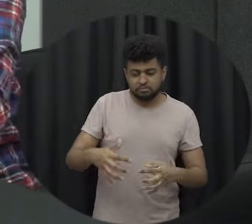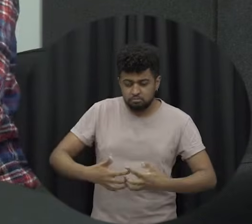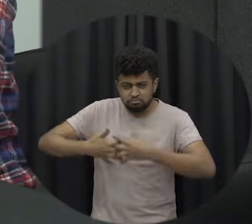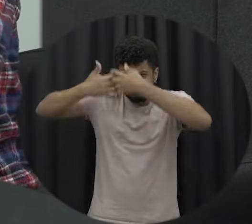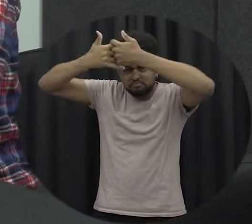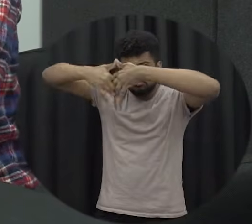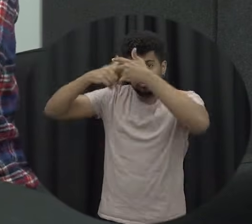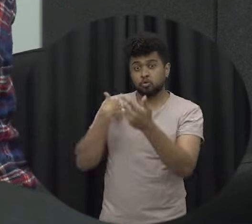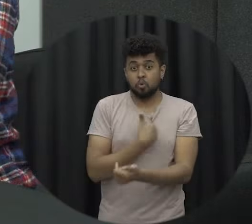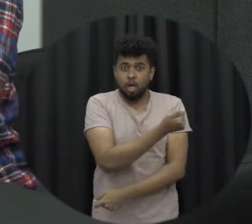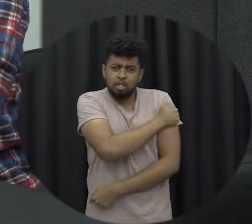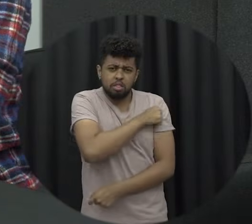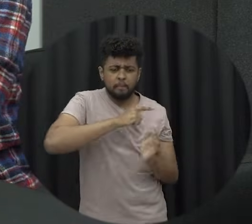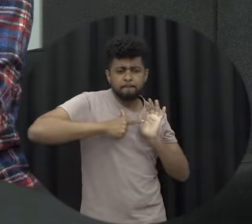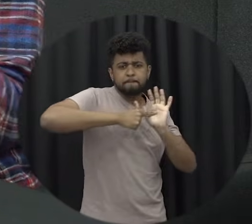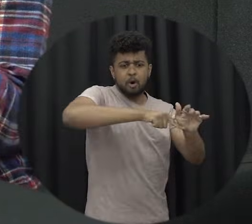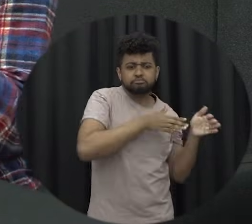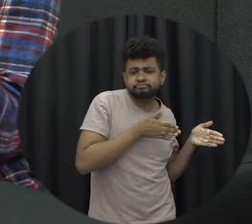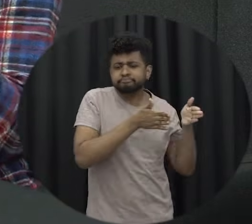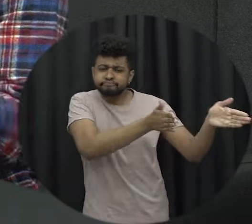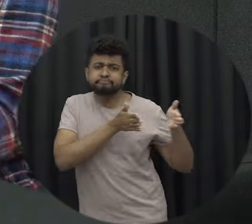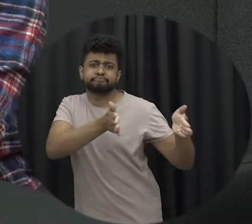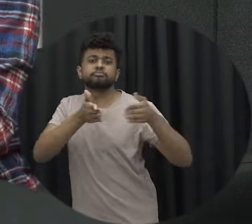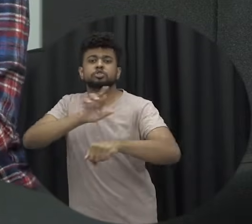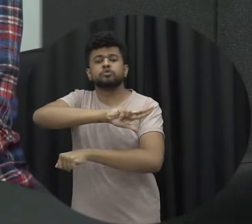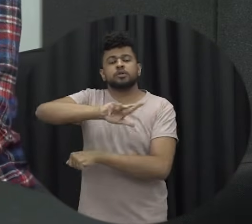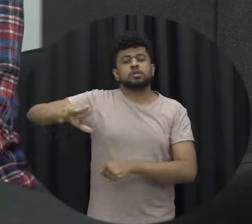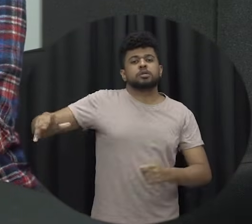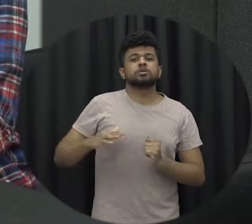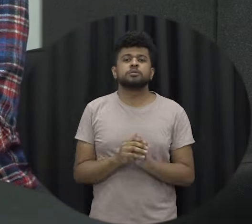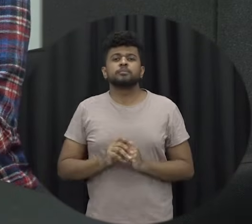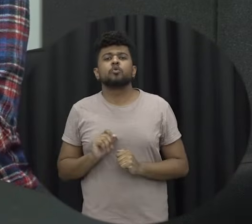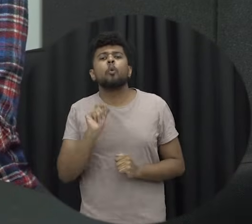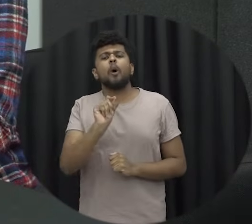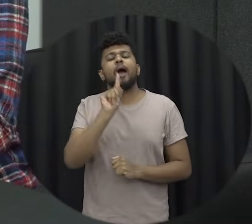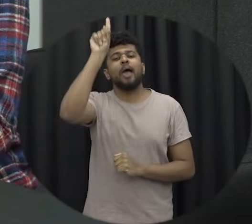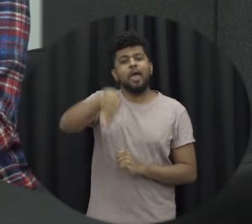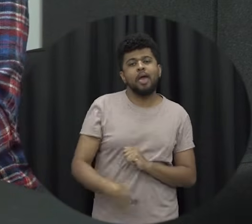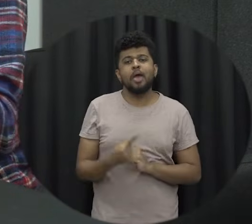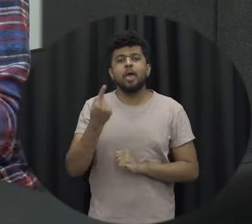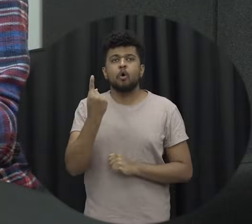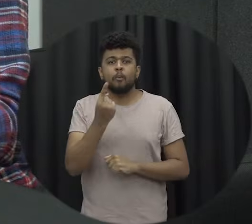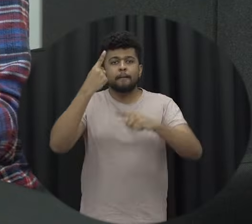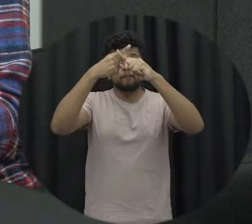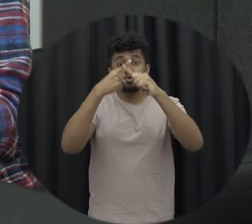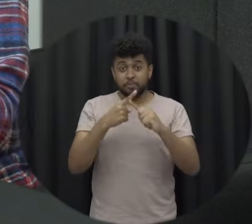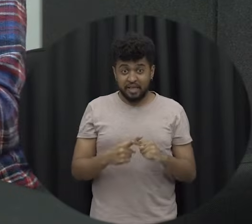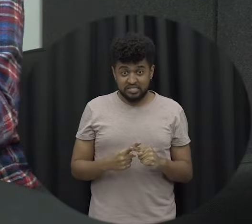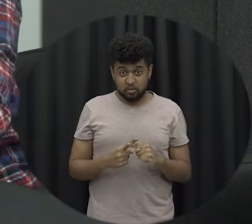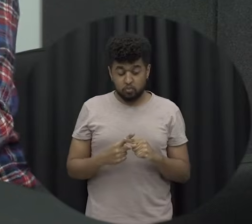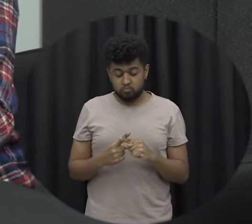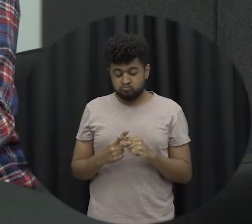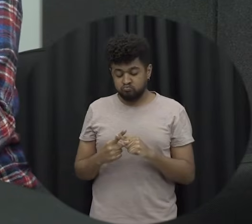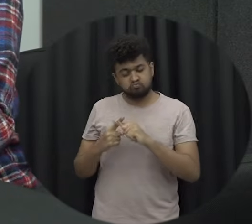Por exemplo, o que é, assim, se for para a gente pensar, o que é uma multiplicação? Uma multiplicação é uma soma